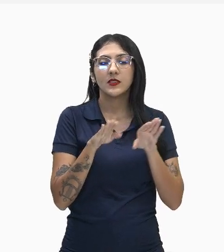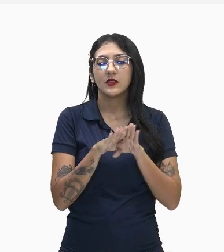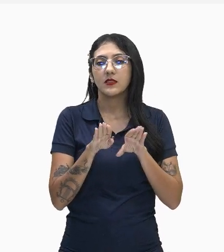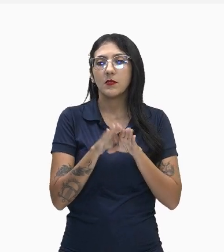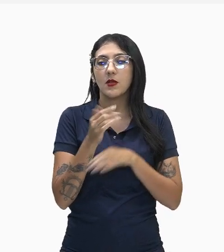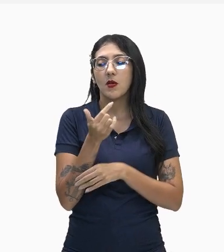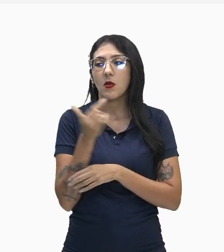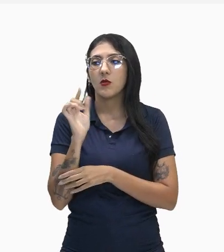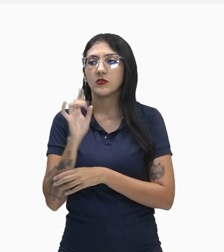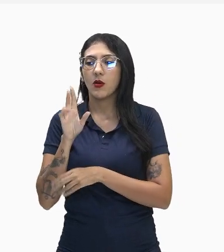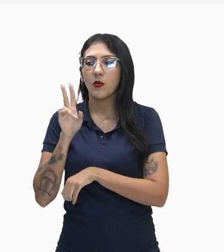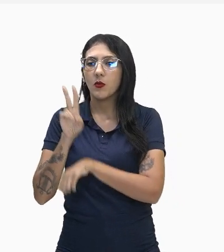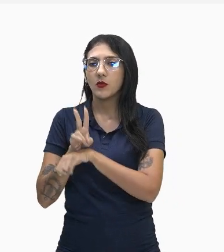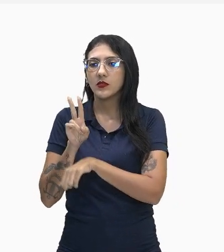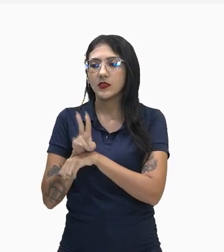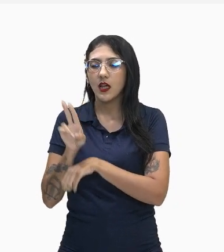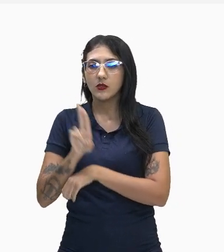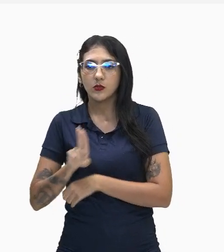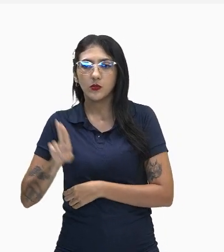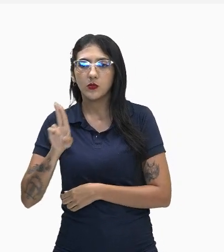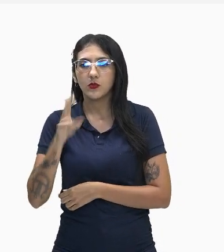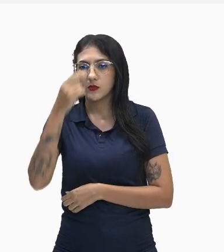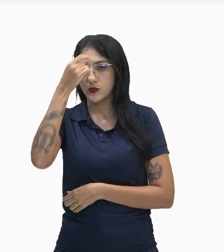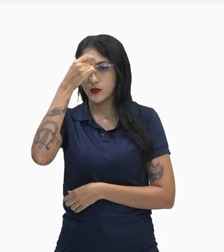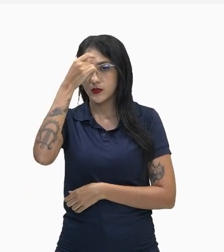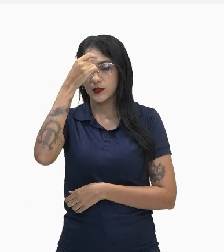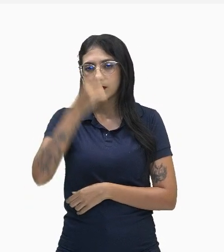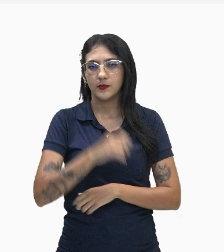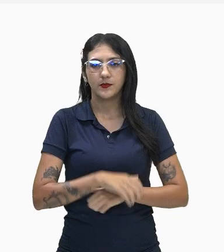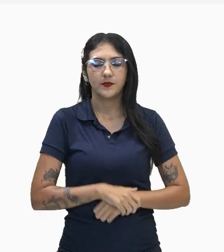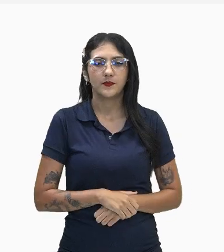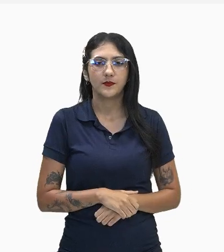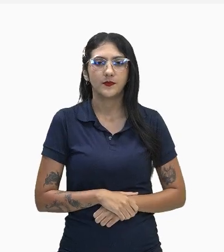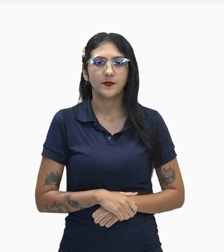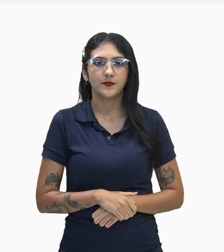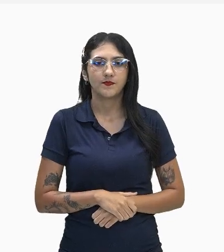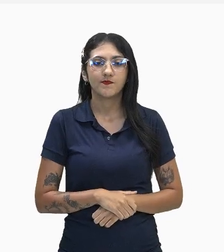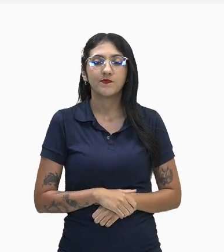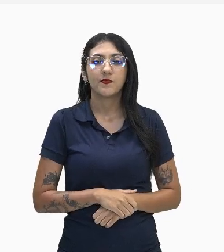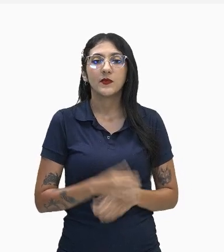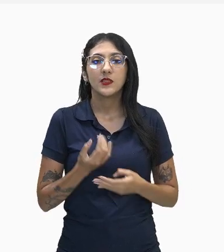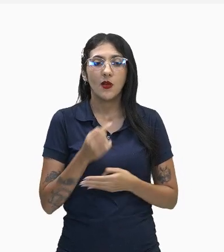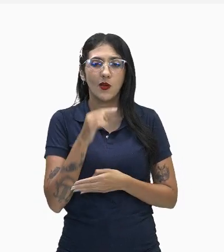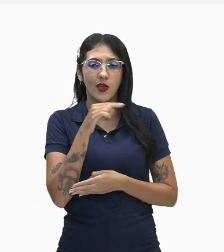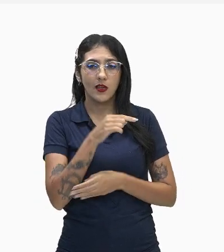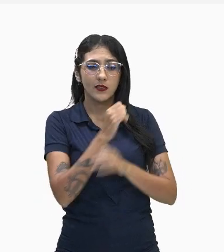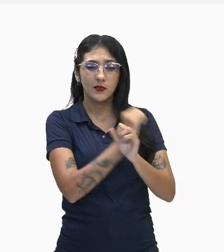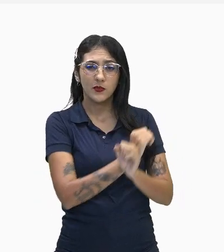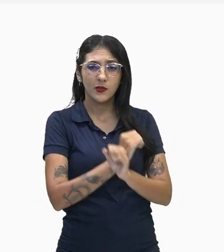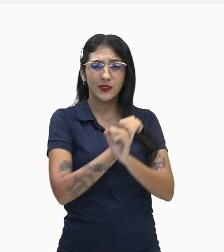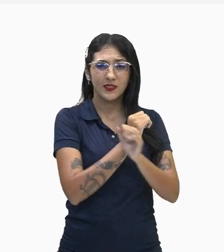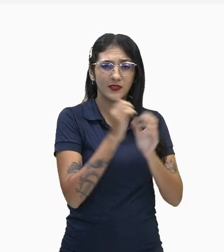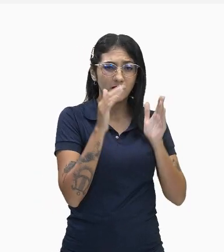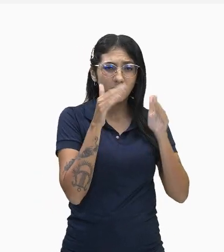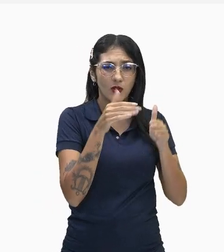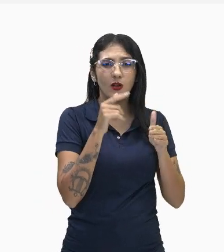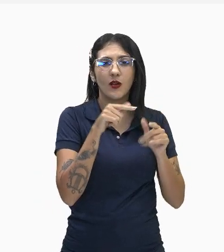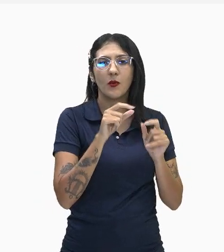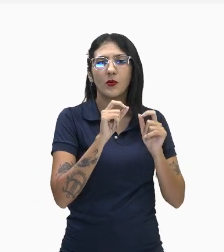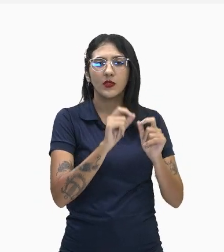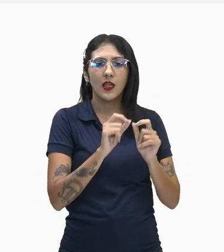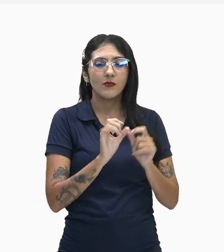unidades de conservação de uso sustentável. As de proteção integral, elas têm como objetivo básico